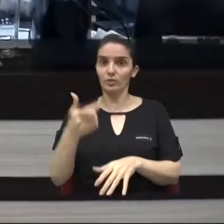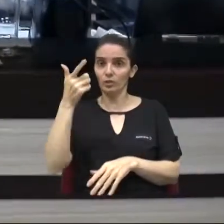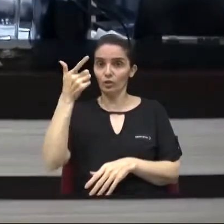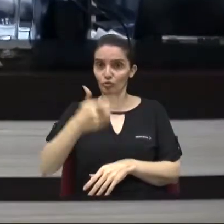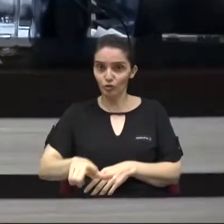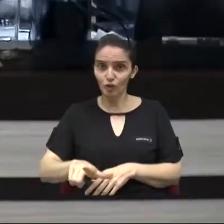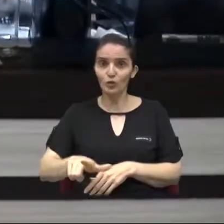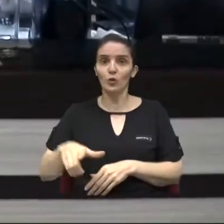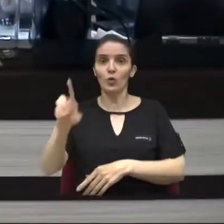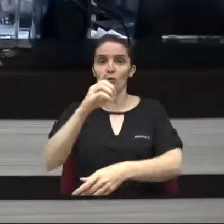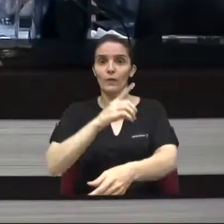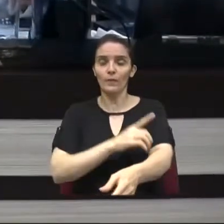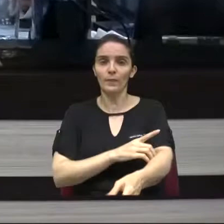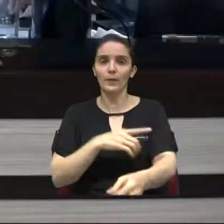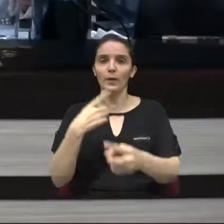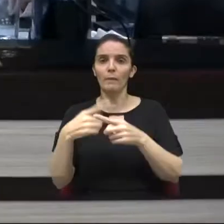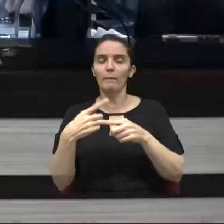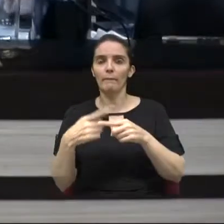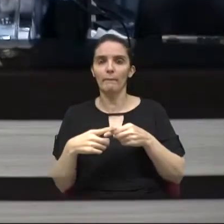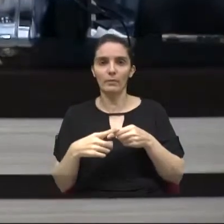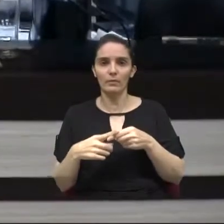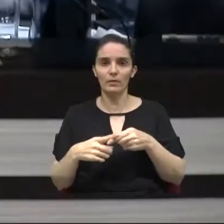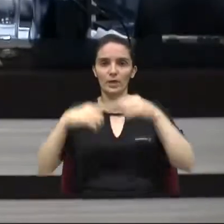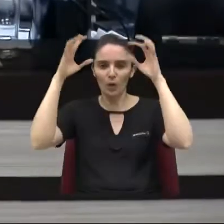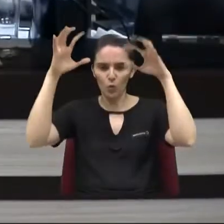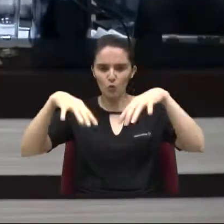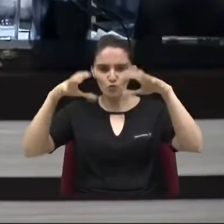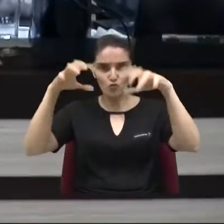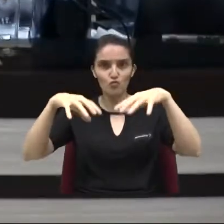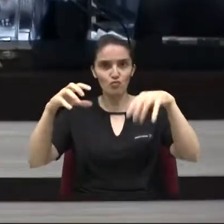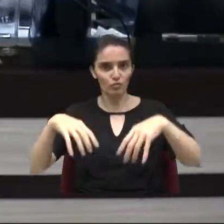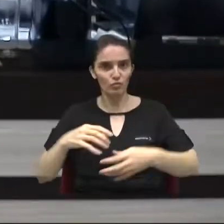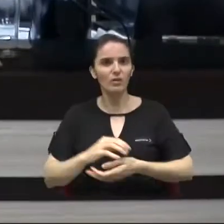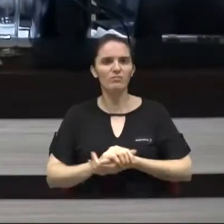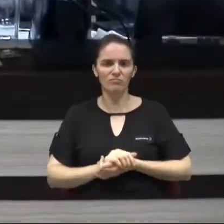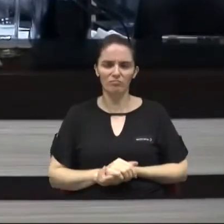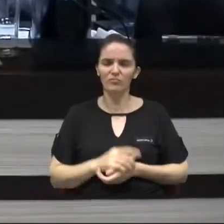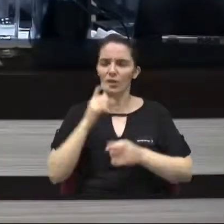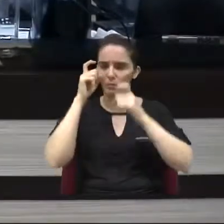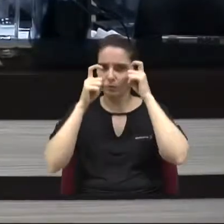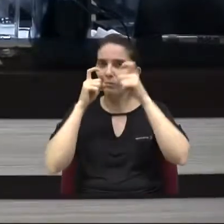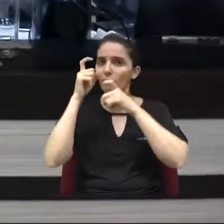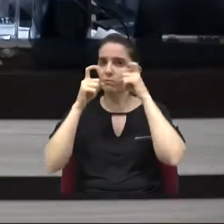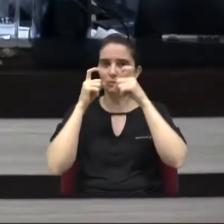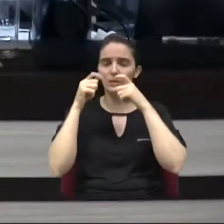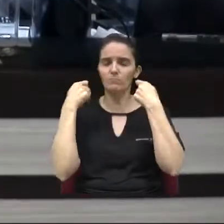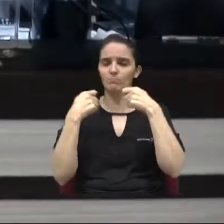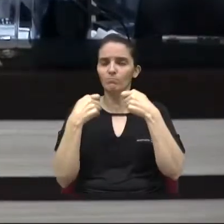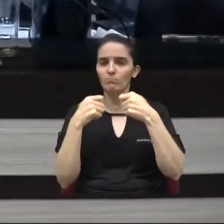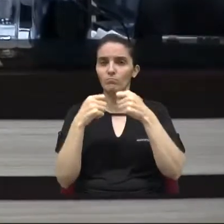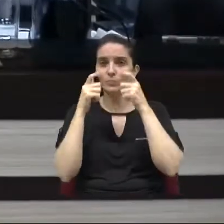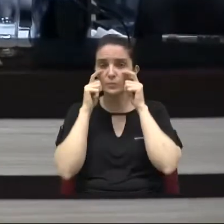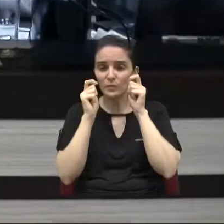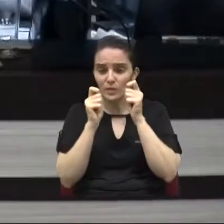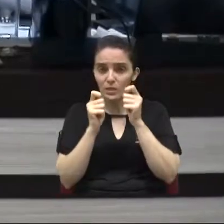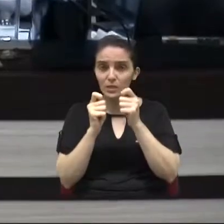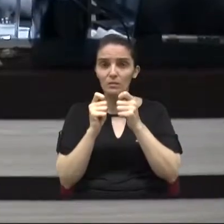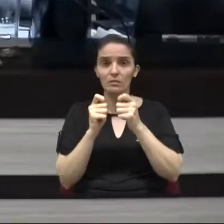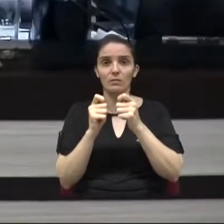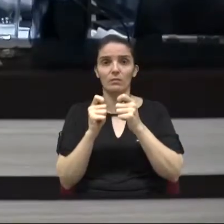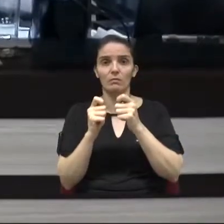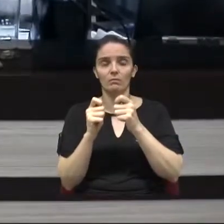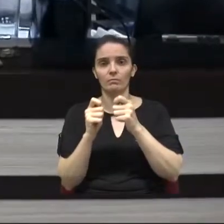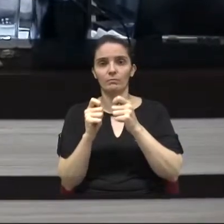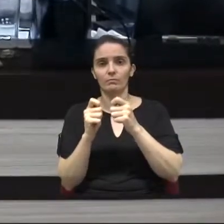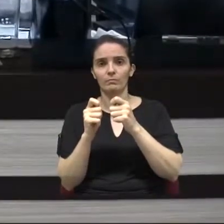dengue pelo ciclo de chuva, tudo isso aí. Então é preocupante e toda preocupação, todo caso, é